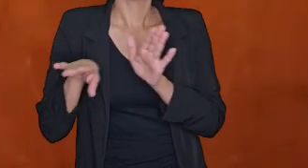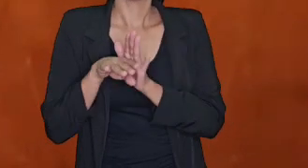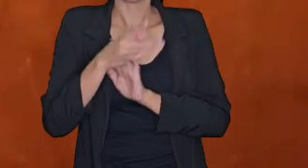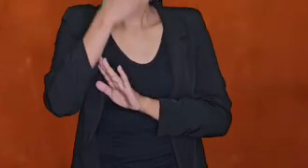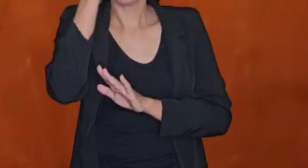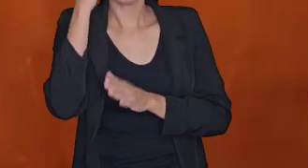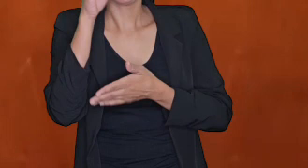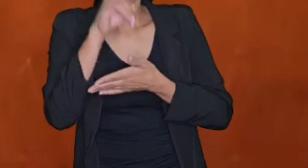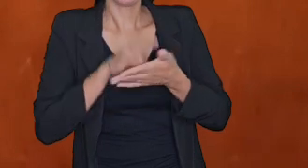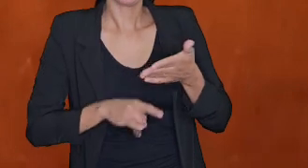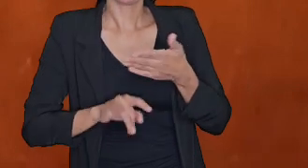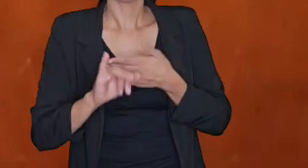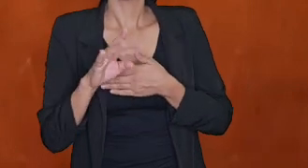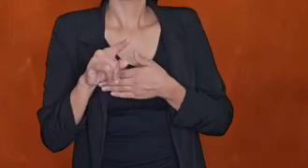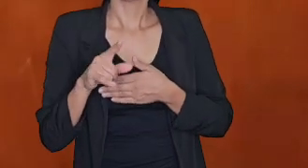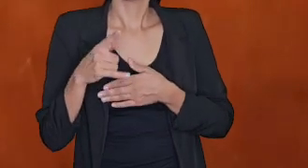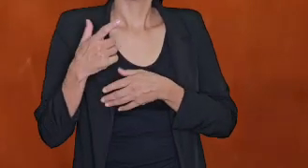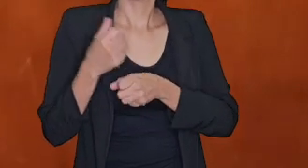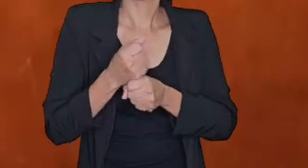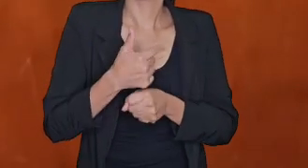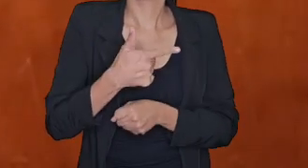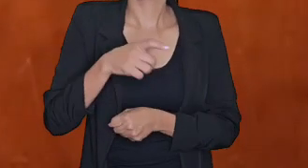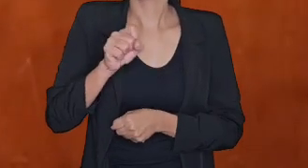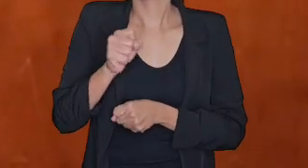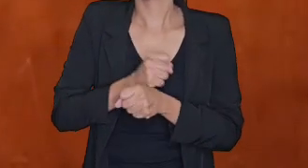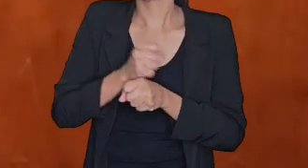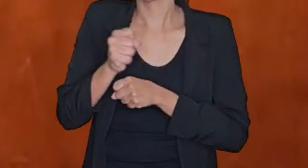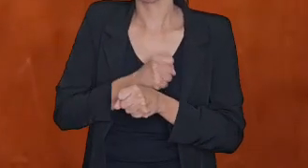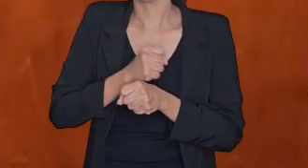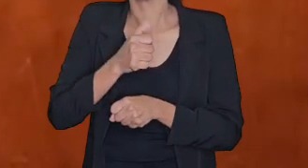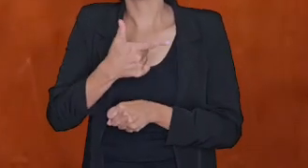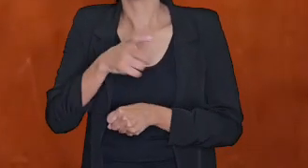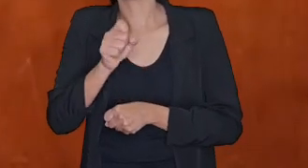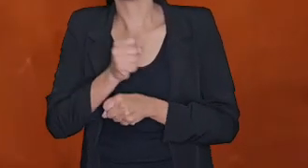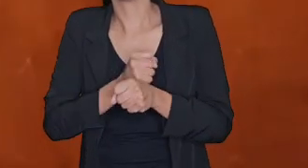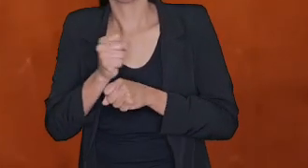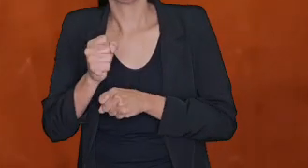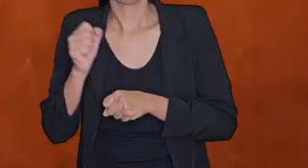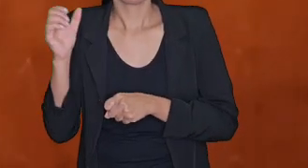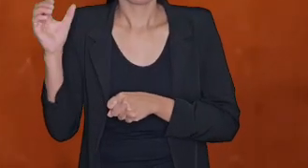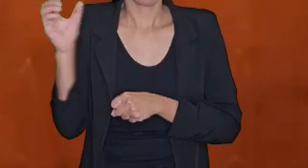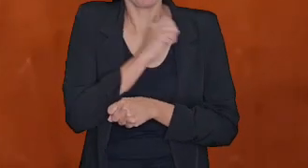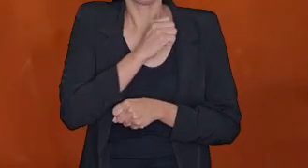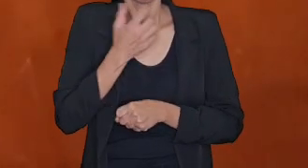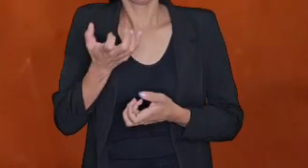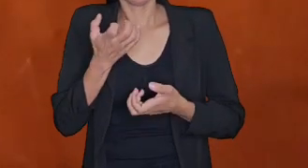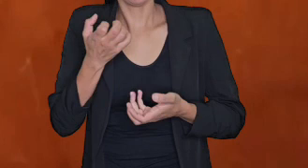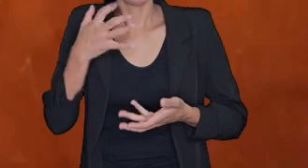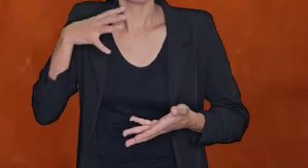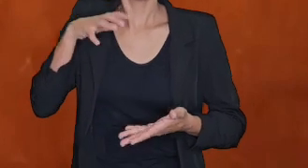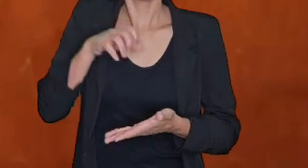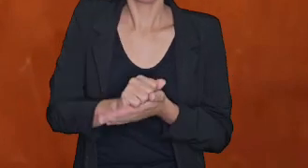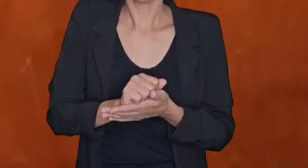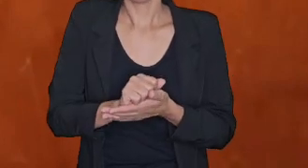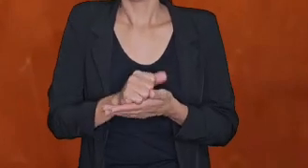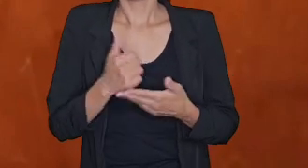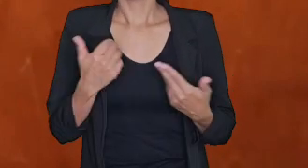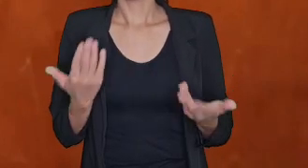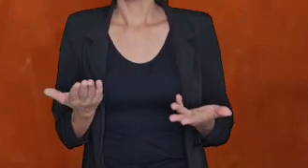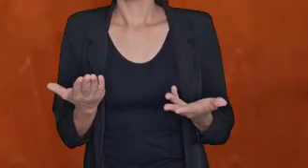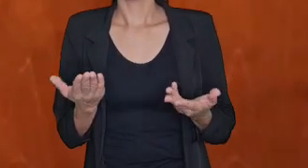lá, chegava os documentos lá e geralmente a pessoa vinha com um inventário de 20 anos, 25 anos, e ela queria que você registrasse com